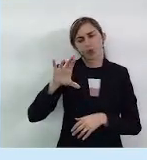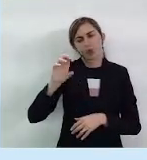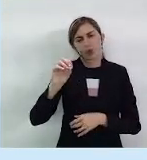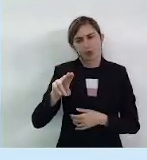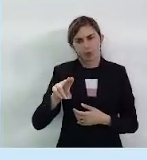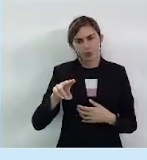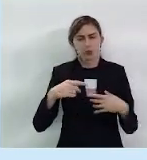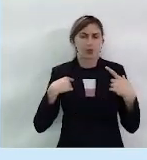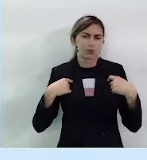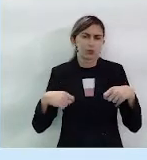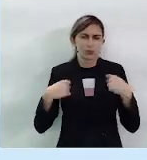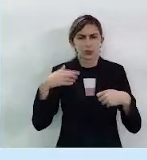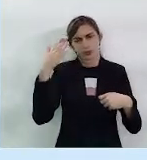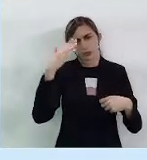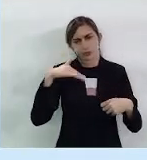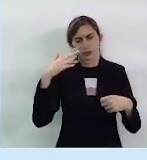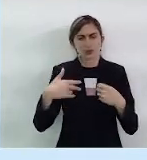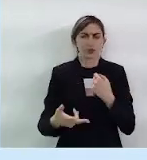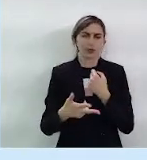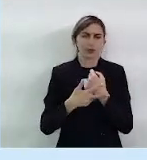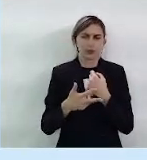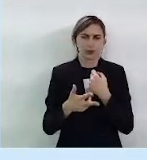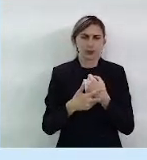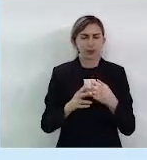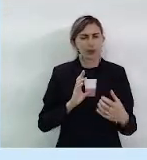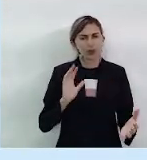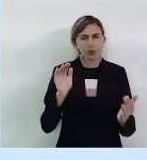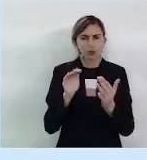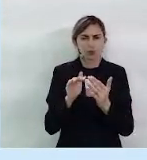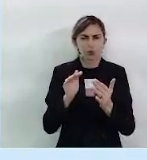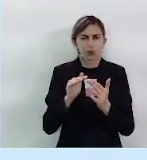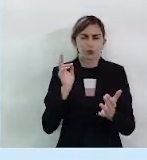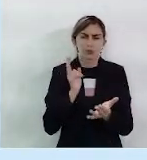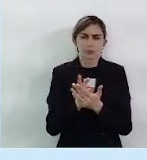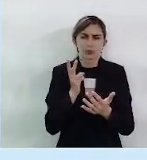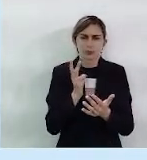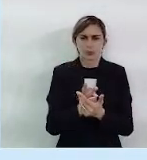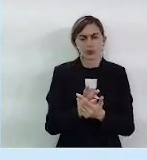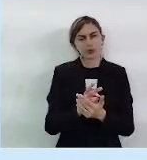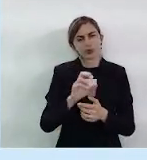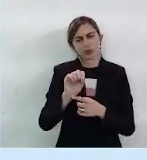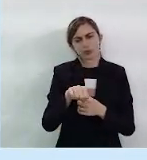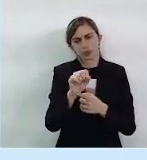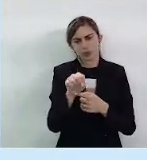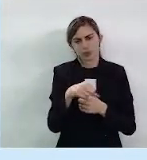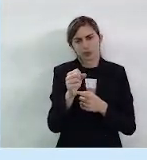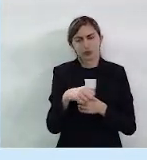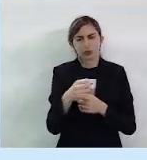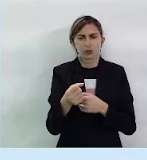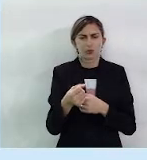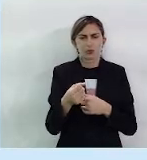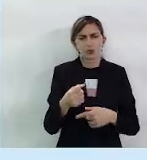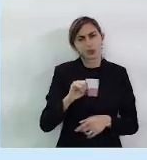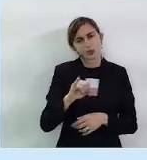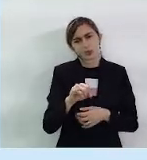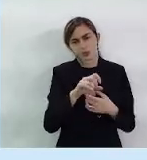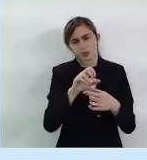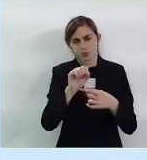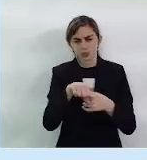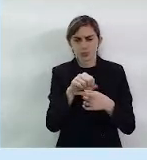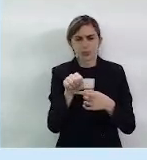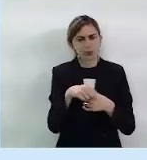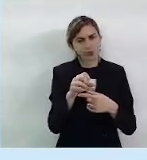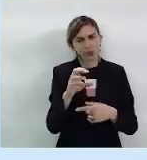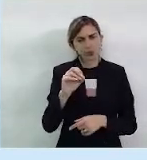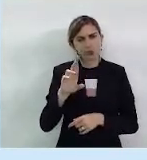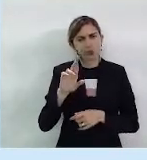gente precisa entender que o verbo vai estar concordando sempre com o sujeito da oração. E se o sujeito da